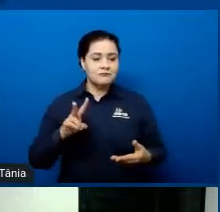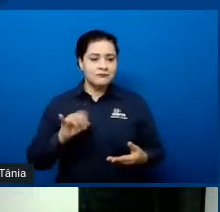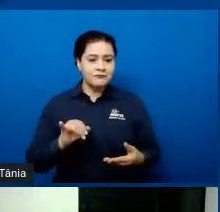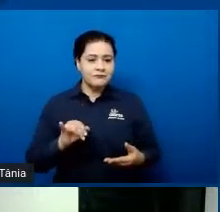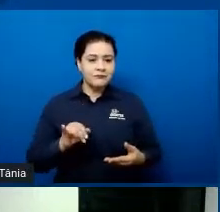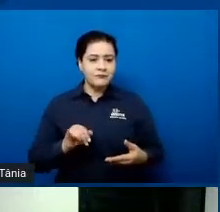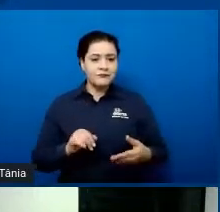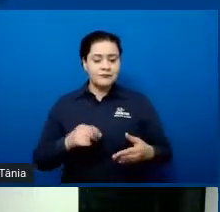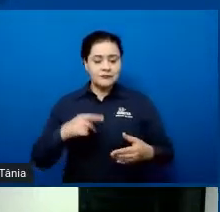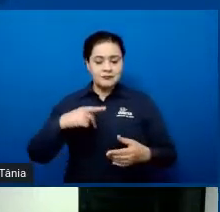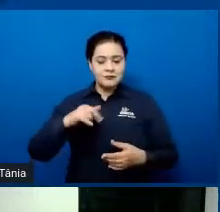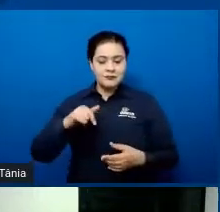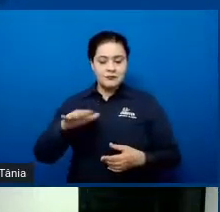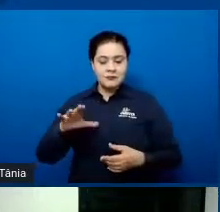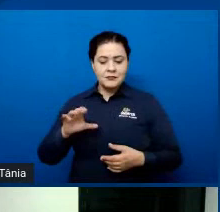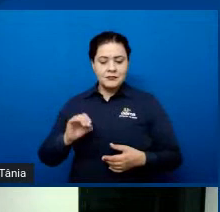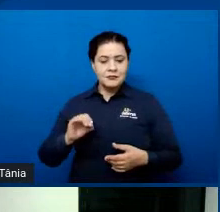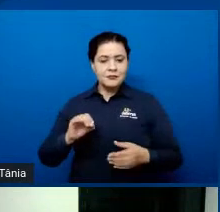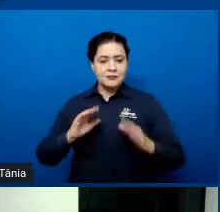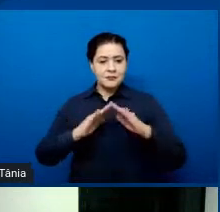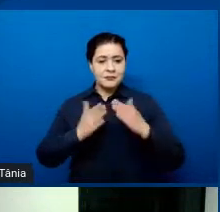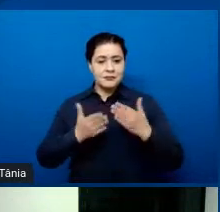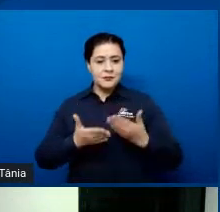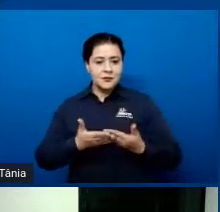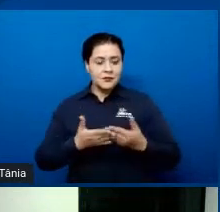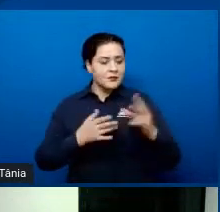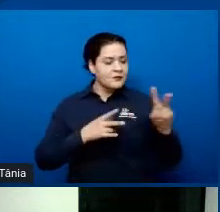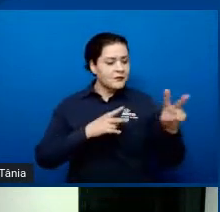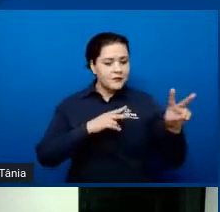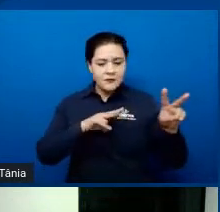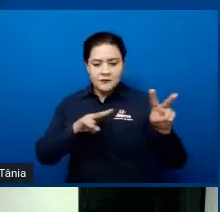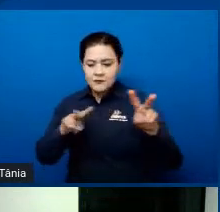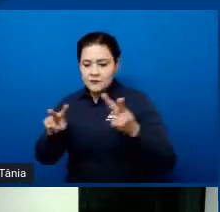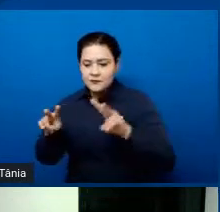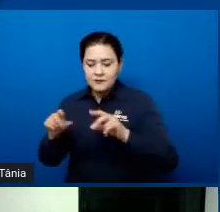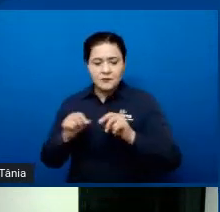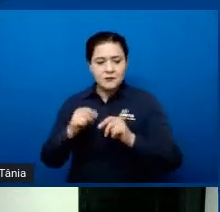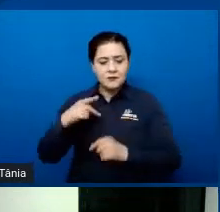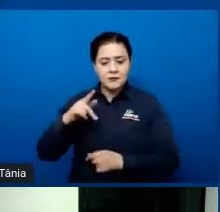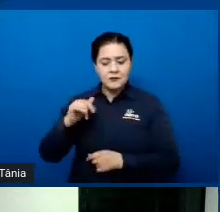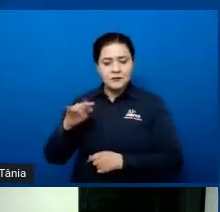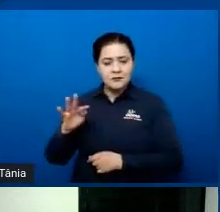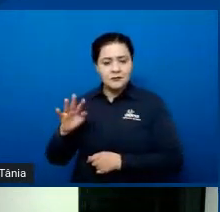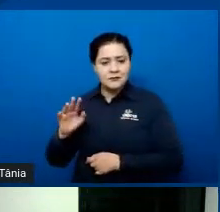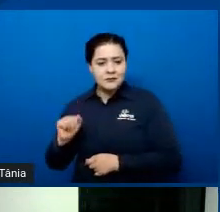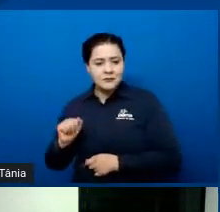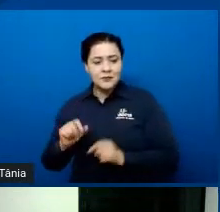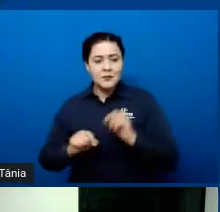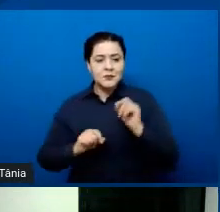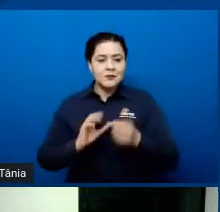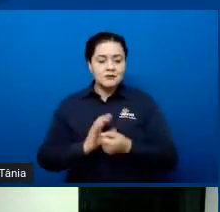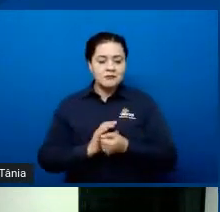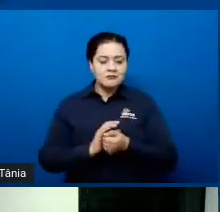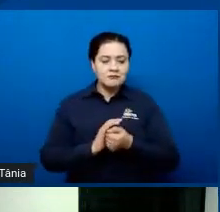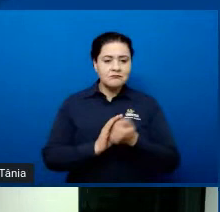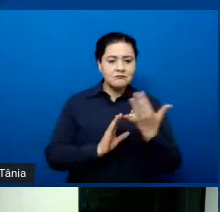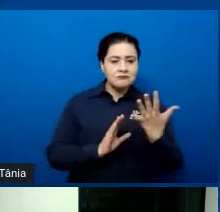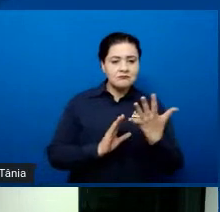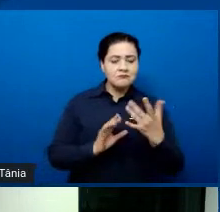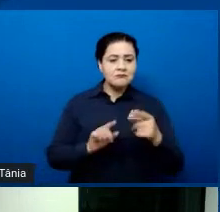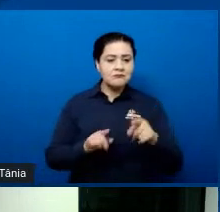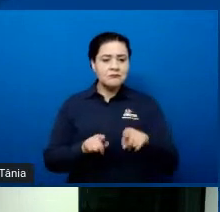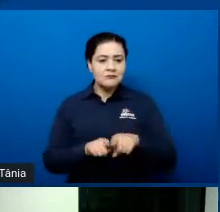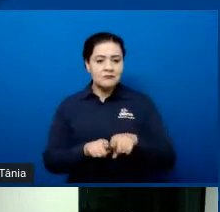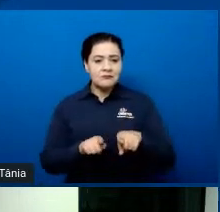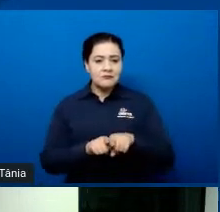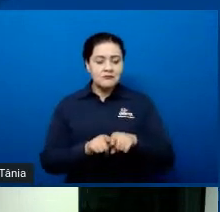pelo pátio da escola e vamos ver as plantas para a gente estudar sobre as espécies, né? Sobre a classificação, sobre